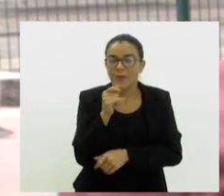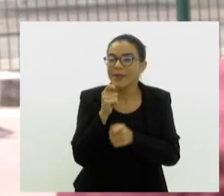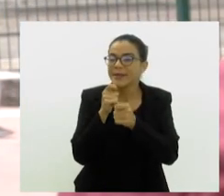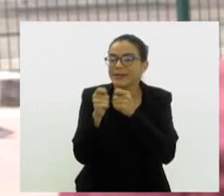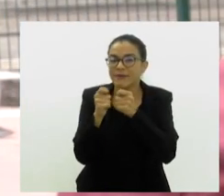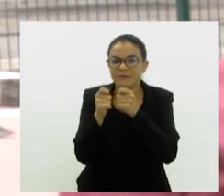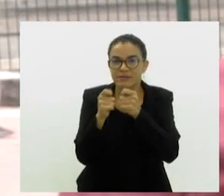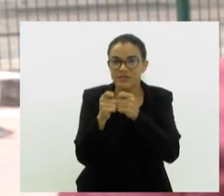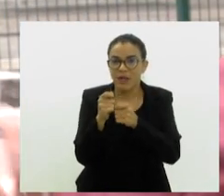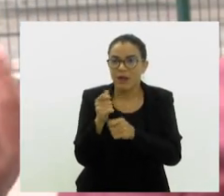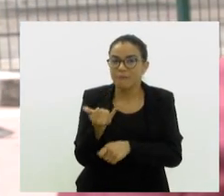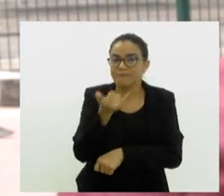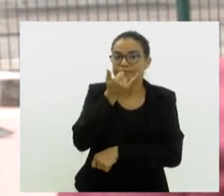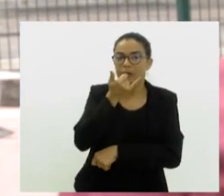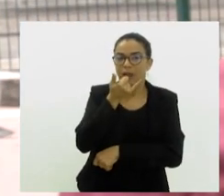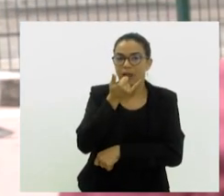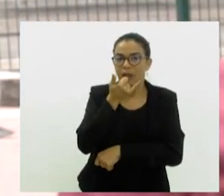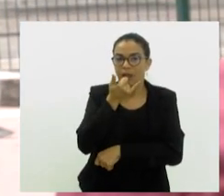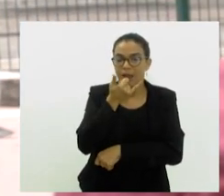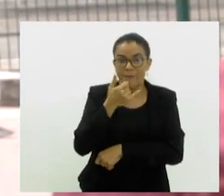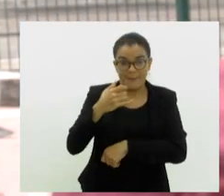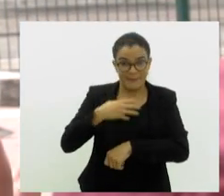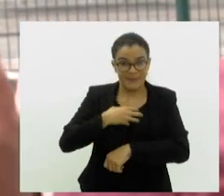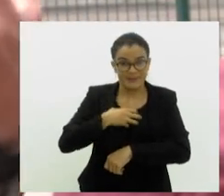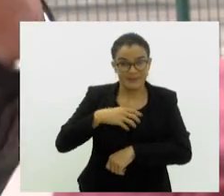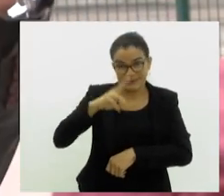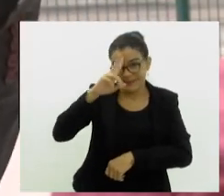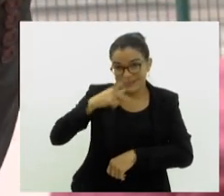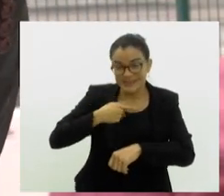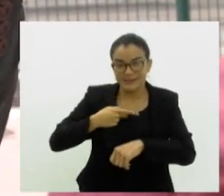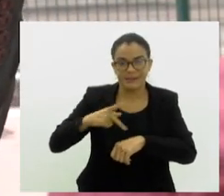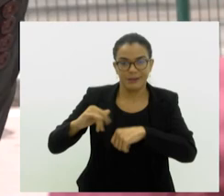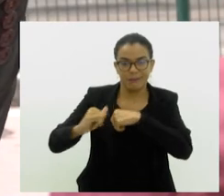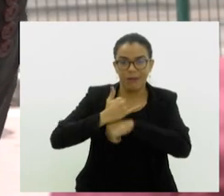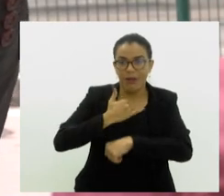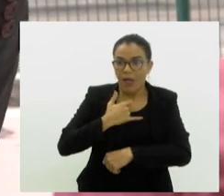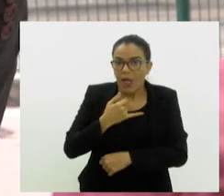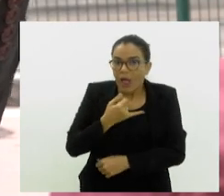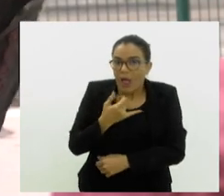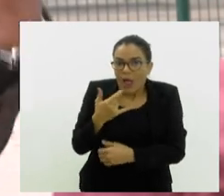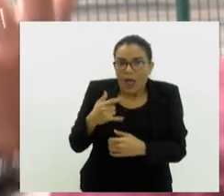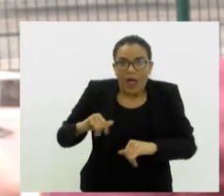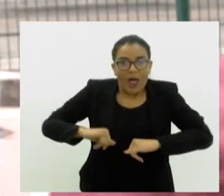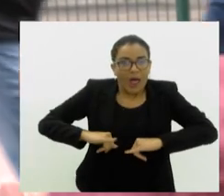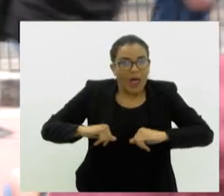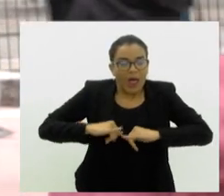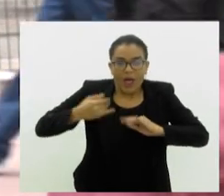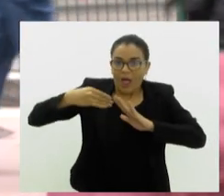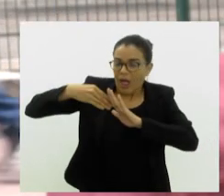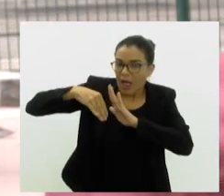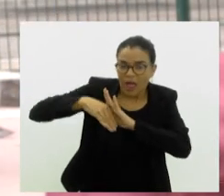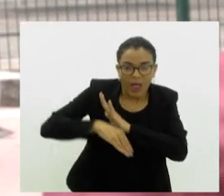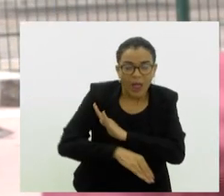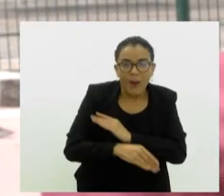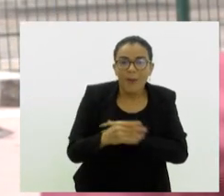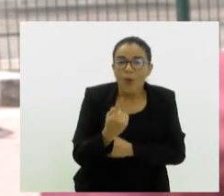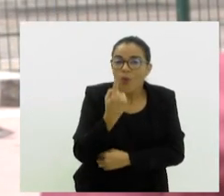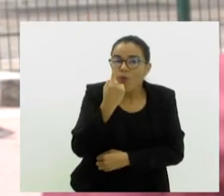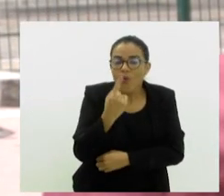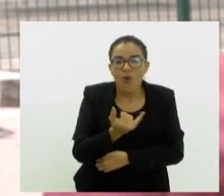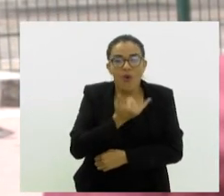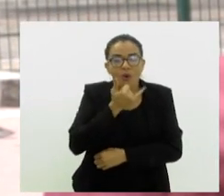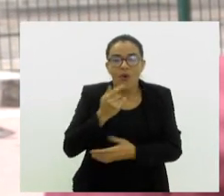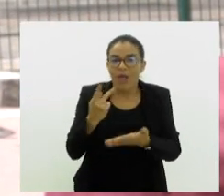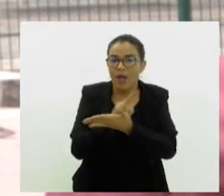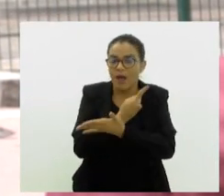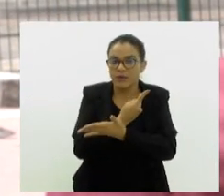essa, a gente pode cometer um erro. Uma pessoa com síndrome do impostor, ela vai entrar num sofrimento psíquico enorme porque ela errou. Quando uma